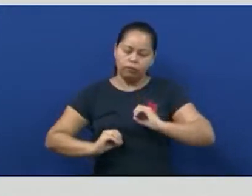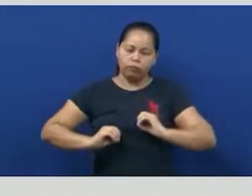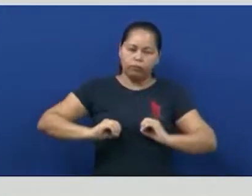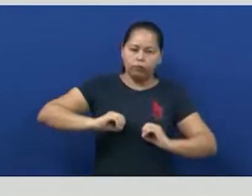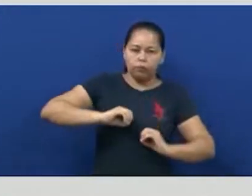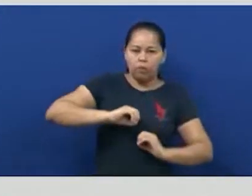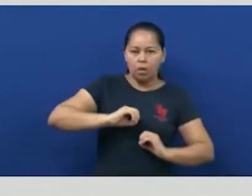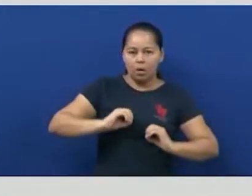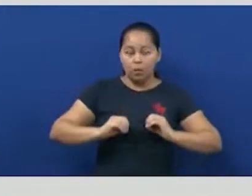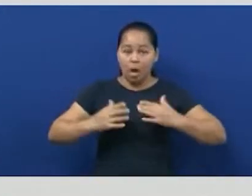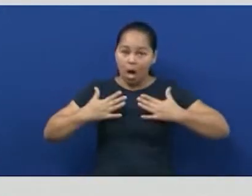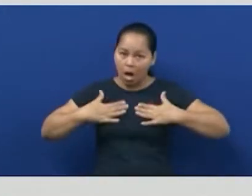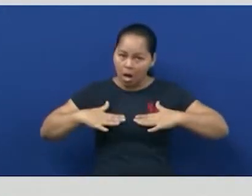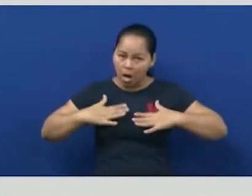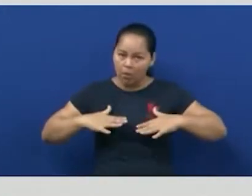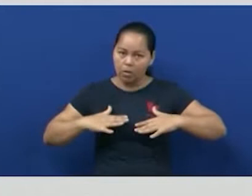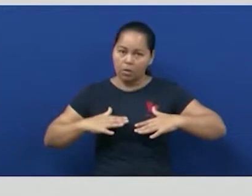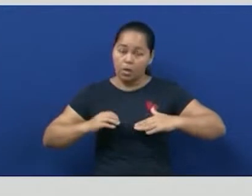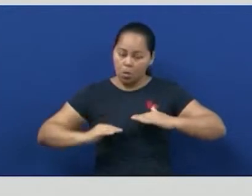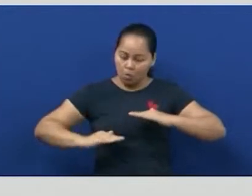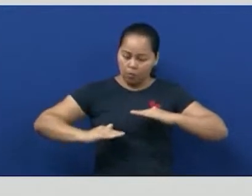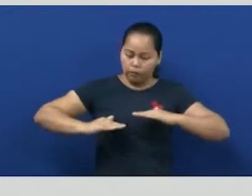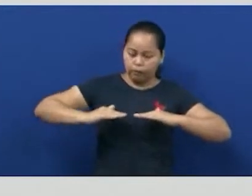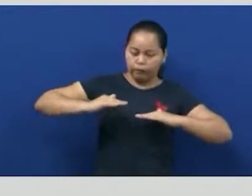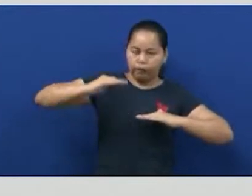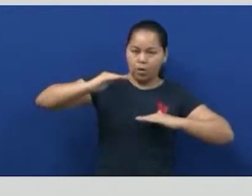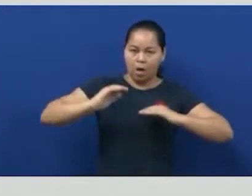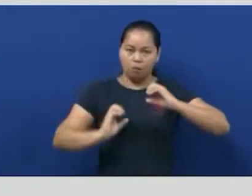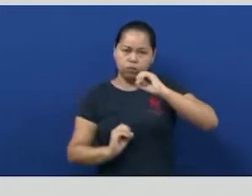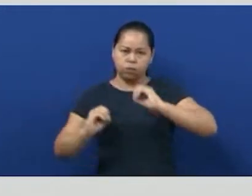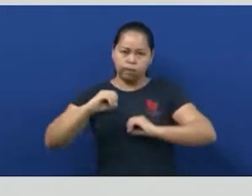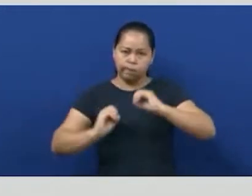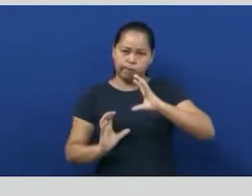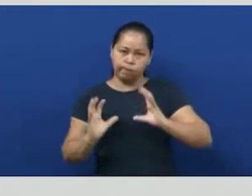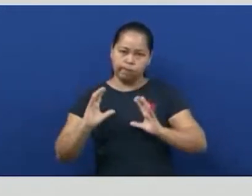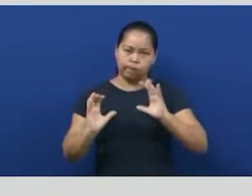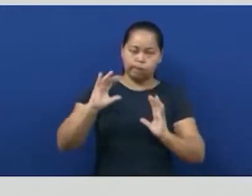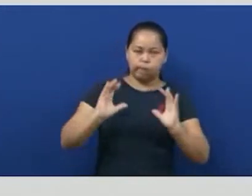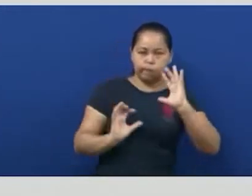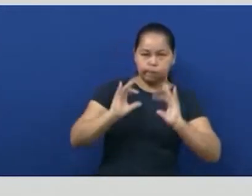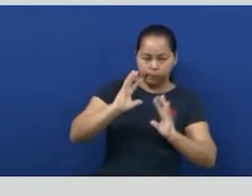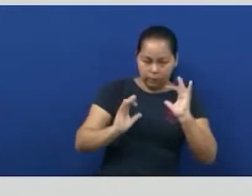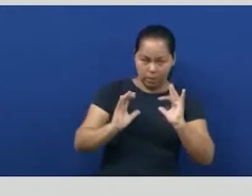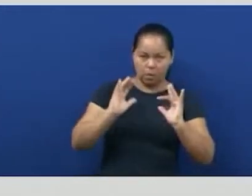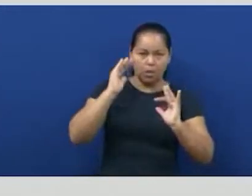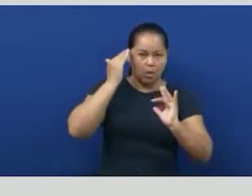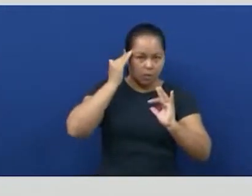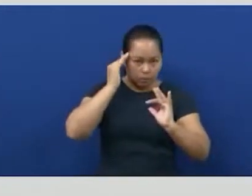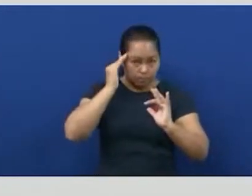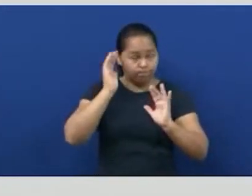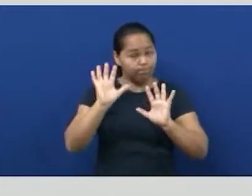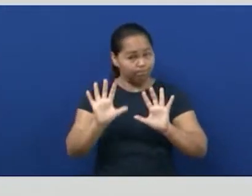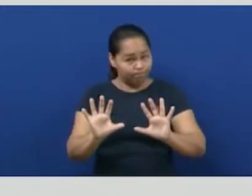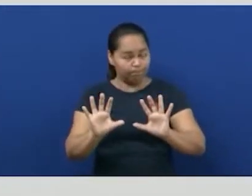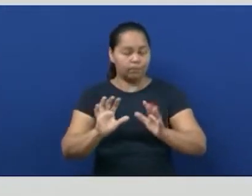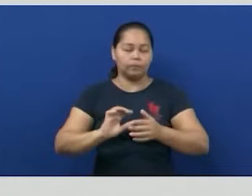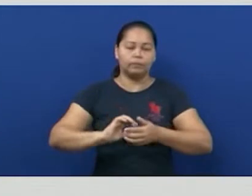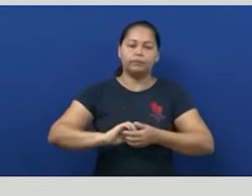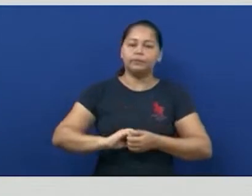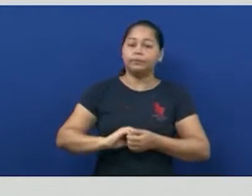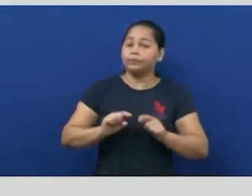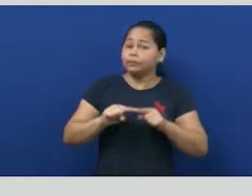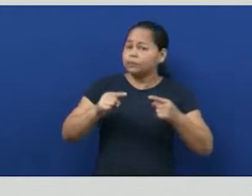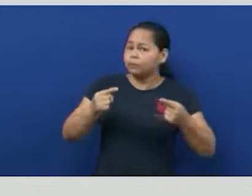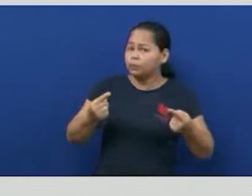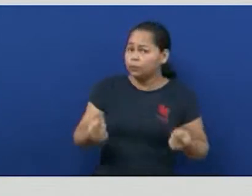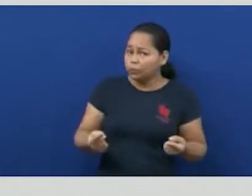calmas. Quando a temperatura está alta, essas moléculas elas já estão mais agitadas. Porém, a gente